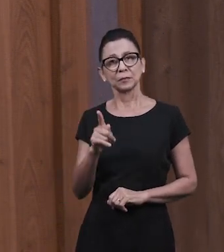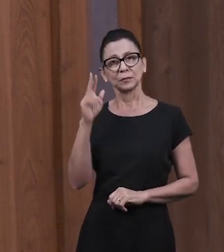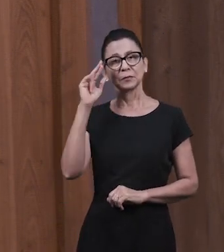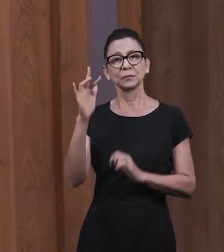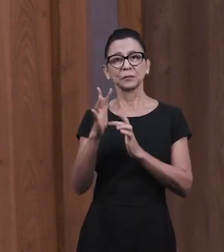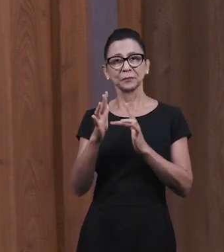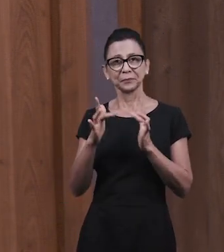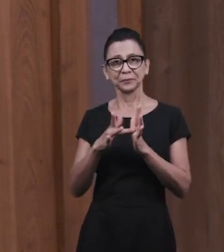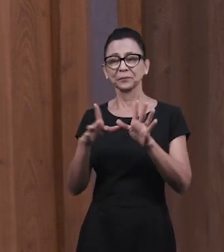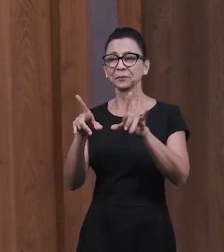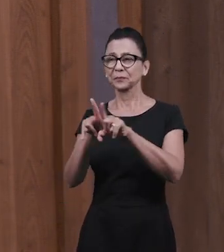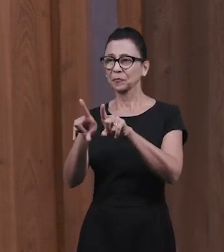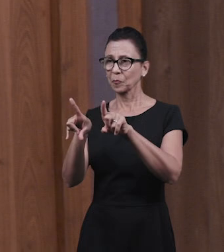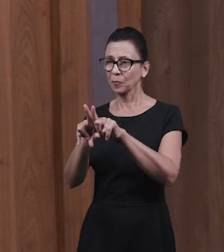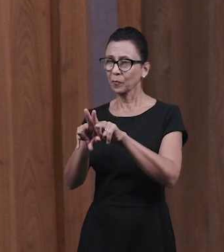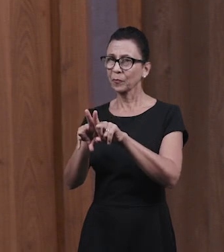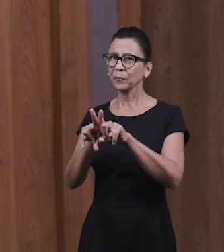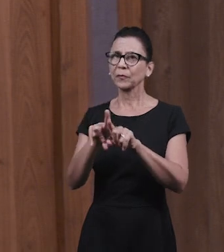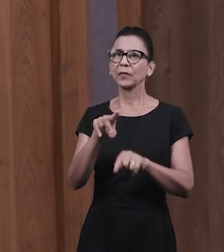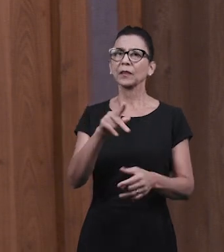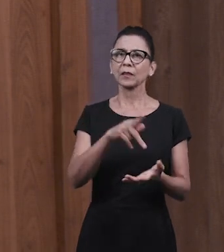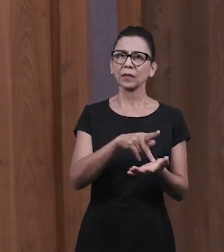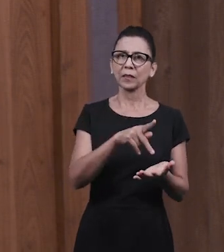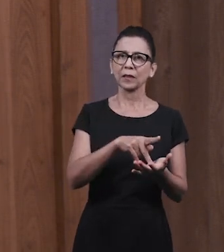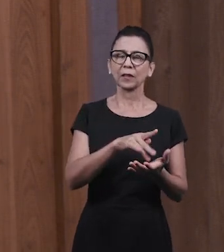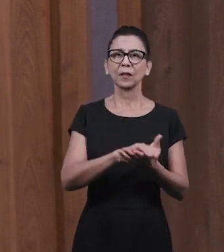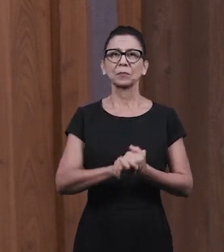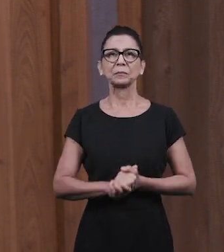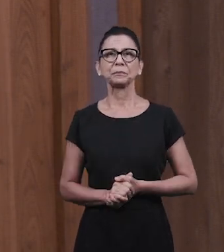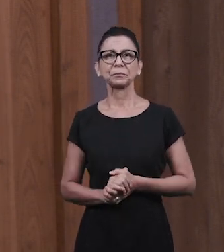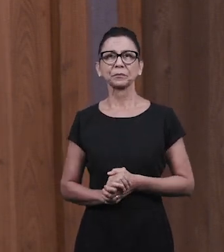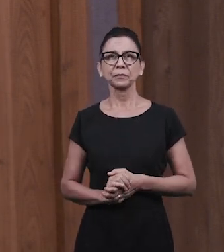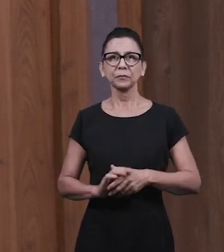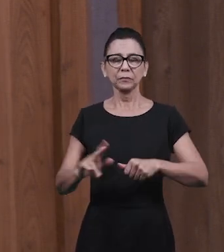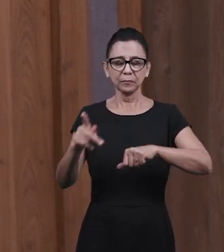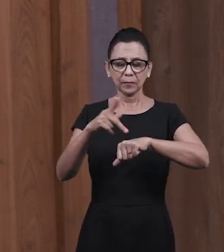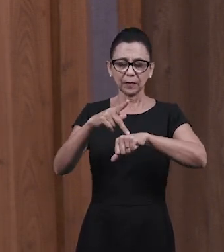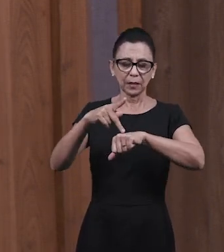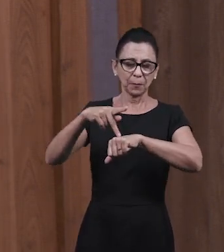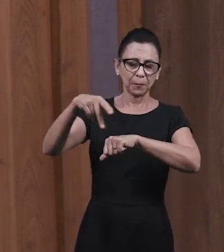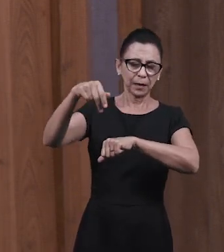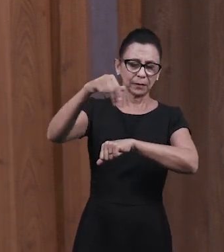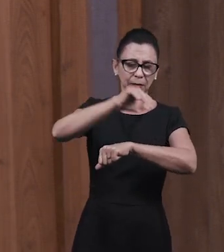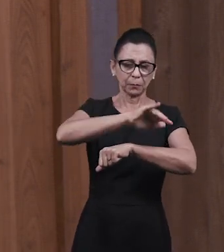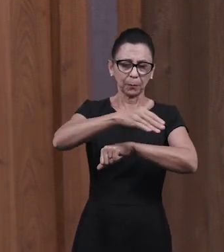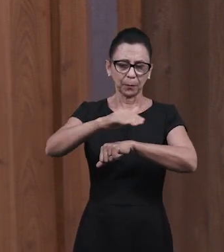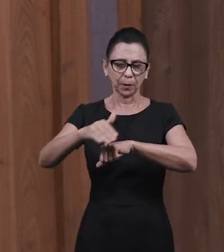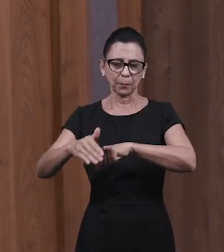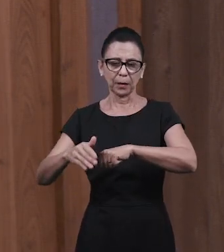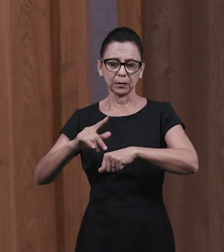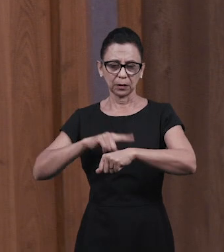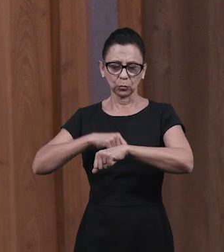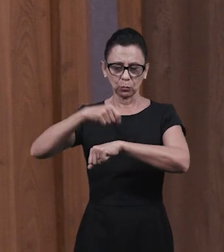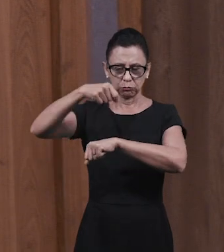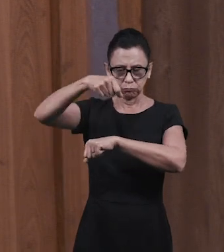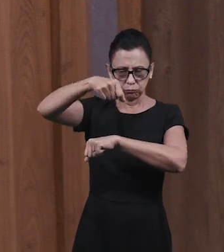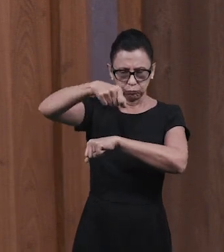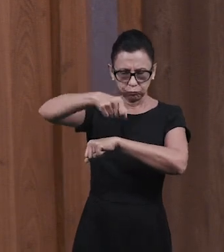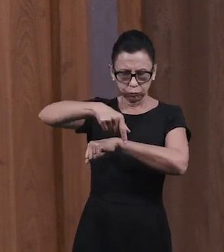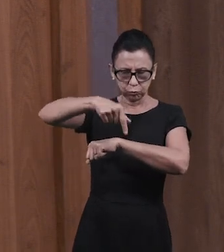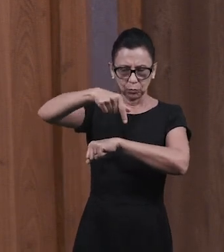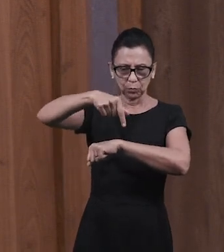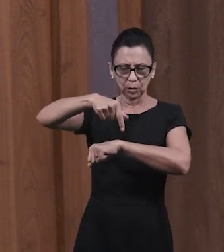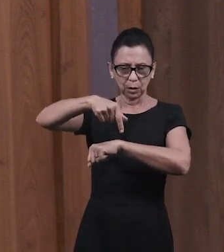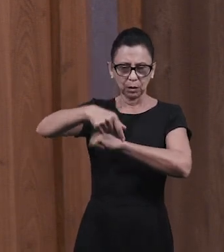também. Realmente, aquela parte da semeadura fala daquele que não tem raiz, não tem doutrina. Ele